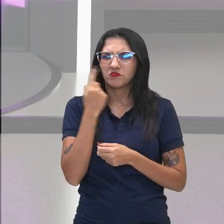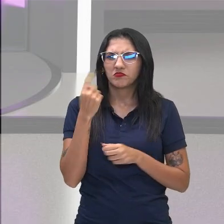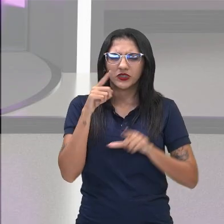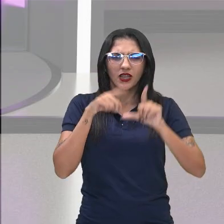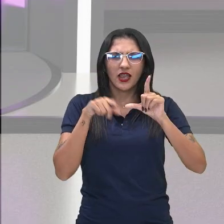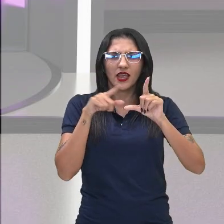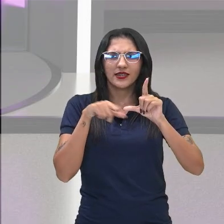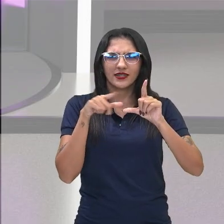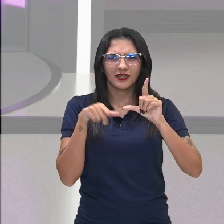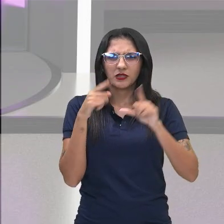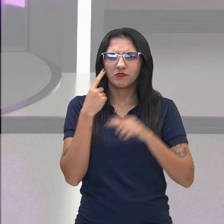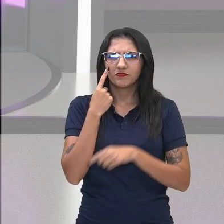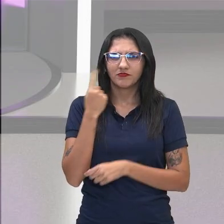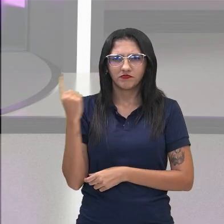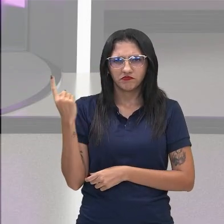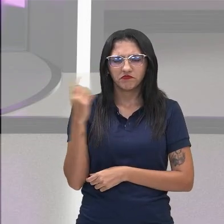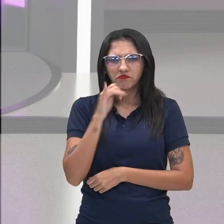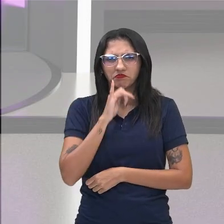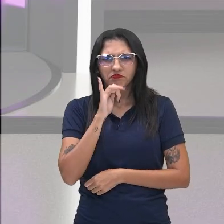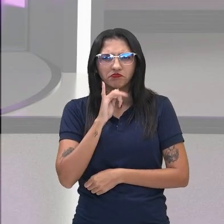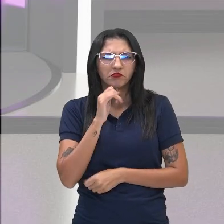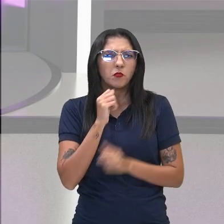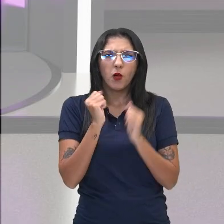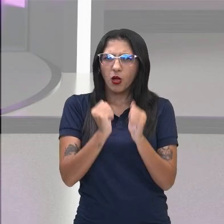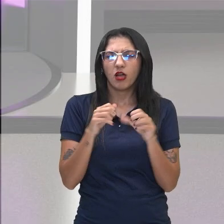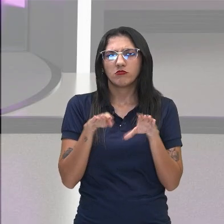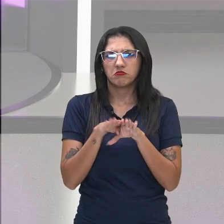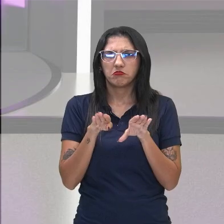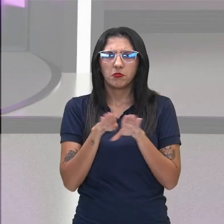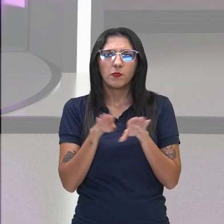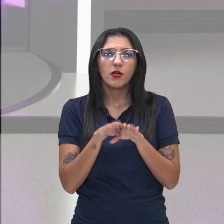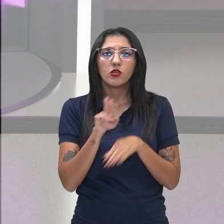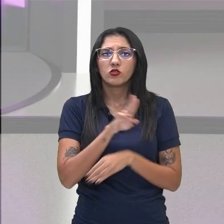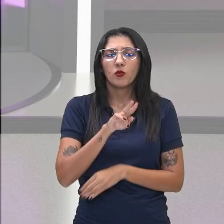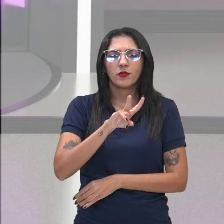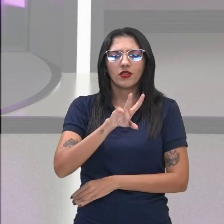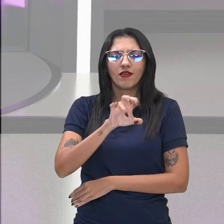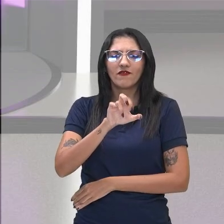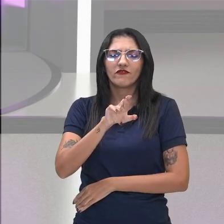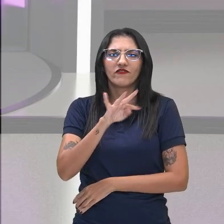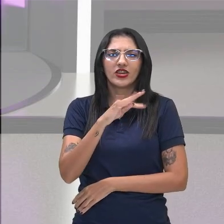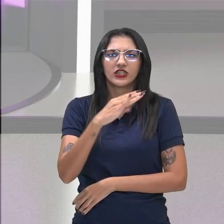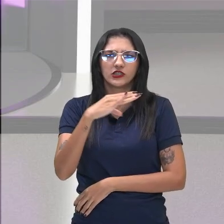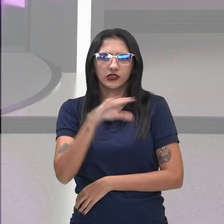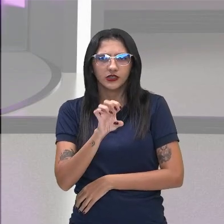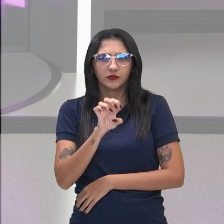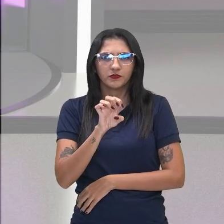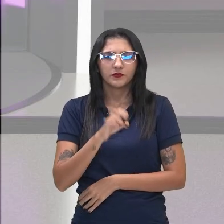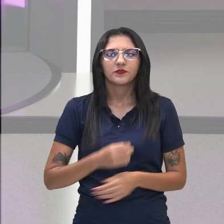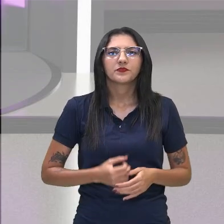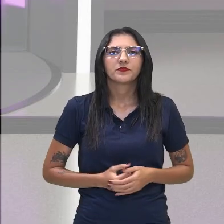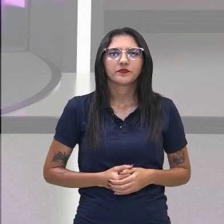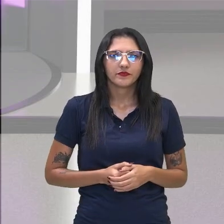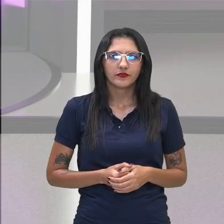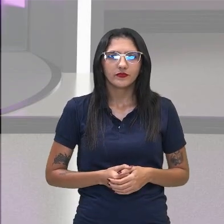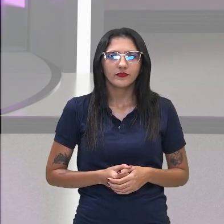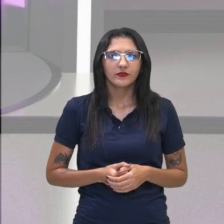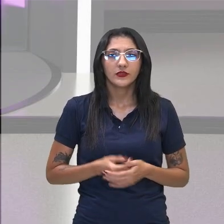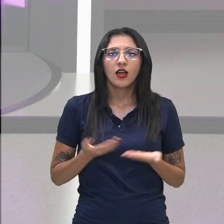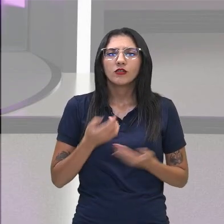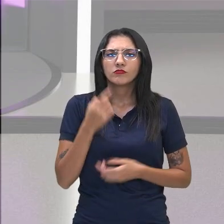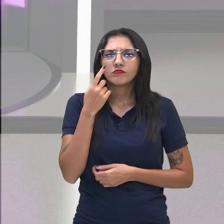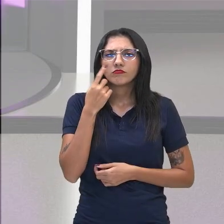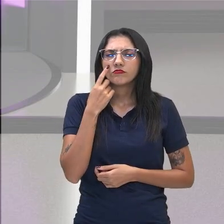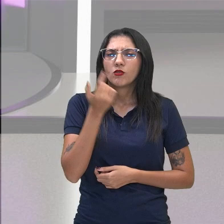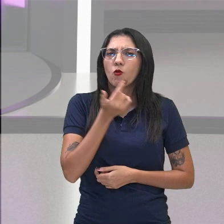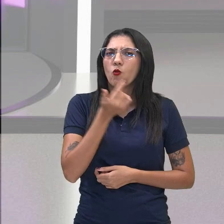MN, OPQ, eles são conhecidos como vértice. Então, vamos aqui um outro conceito importante no